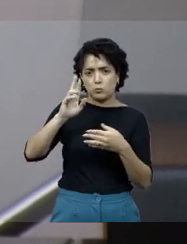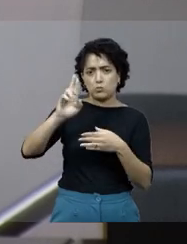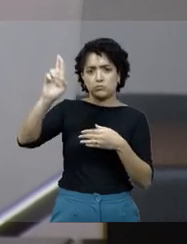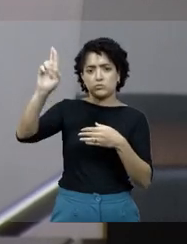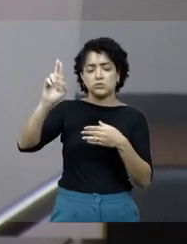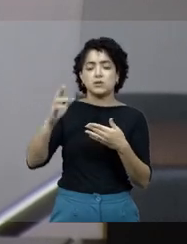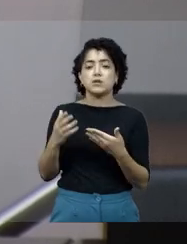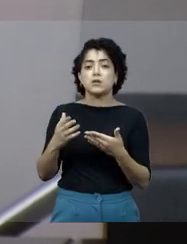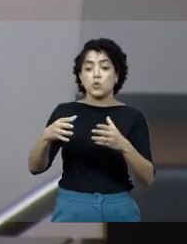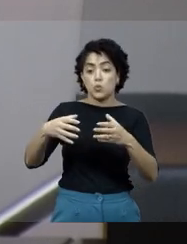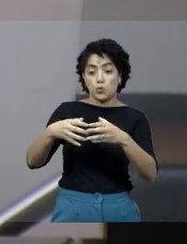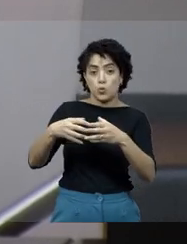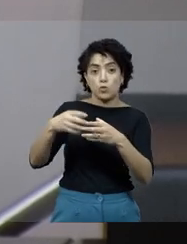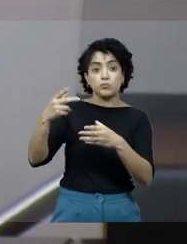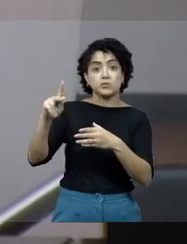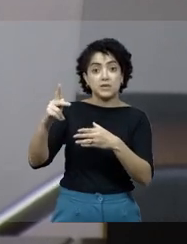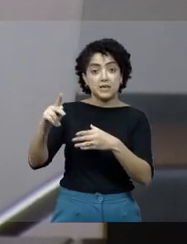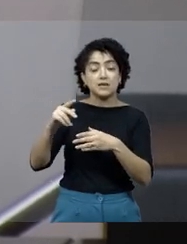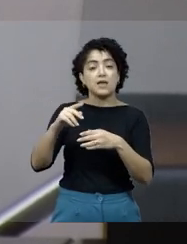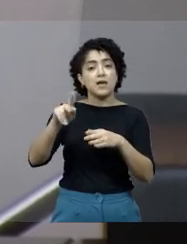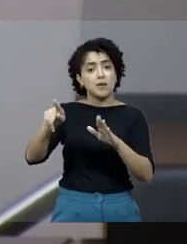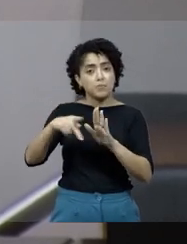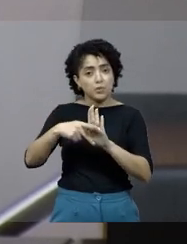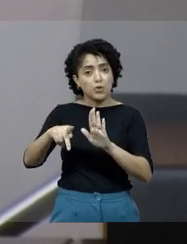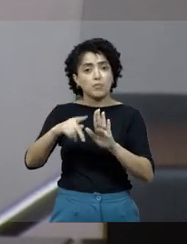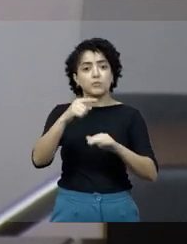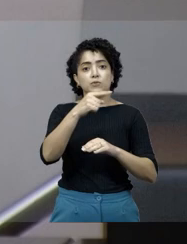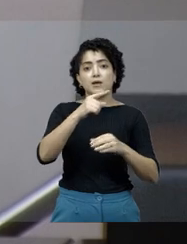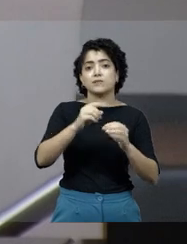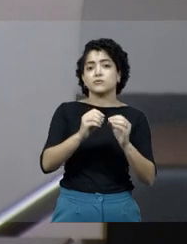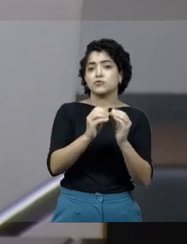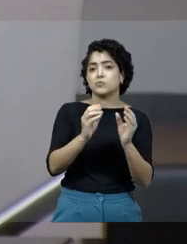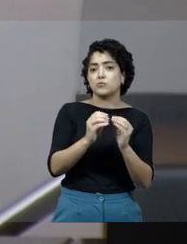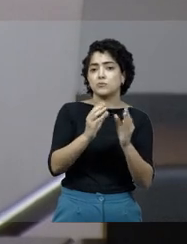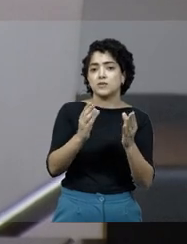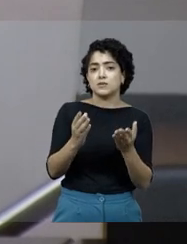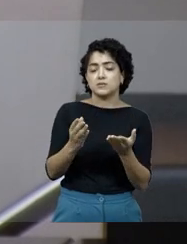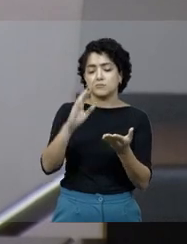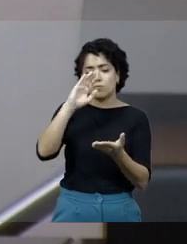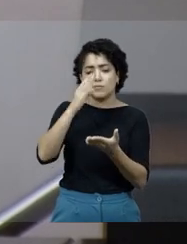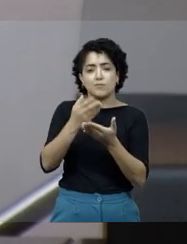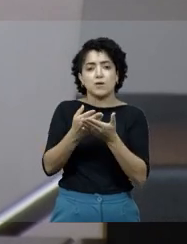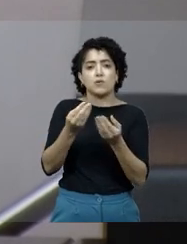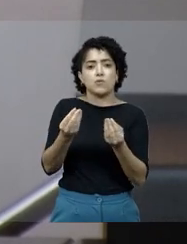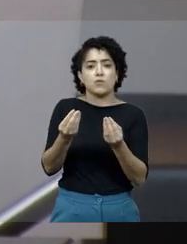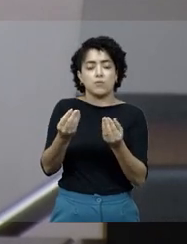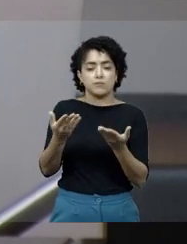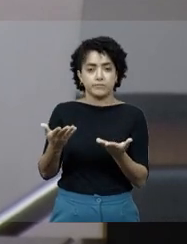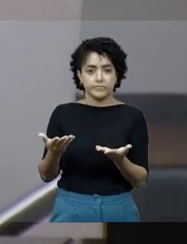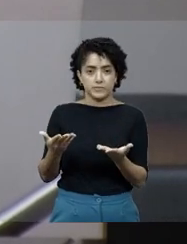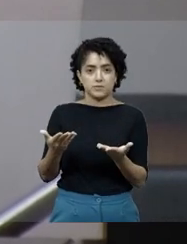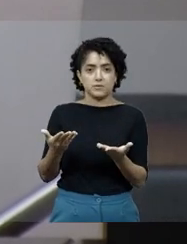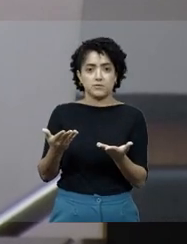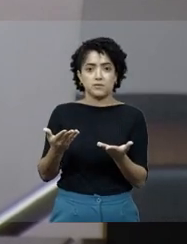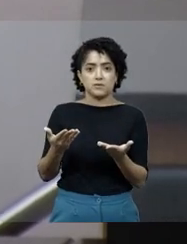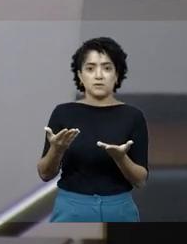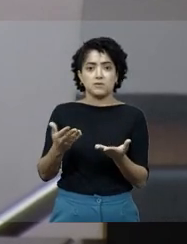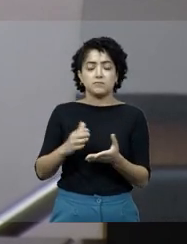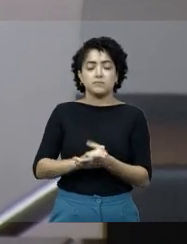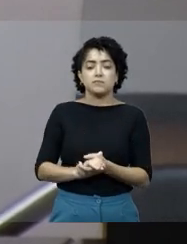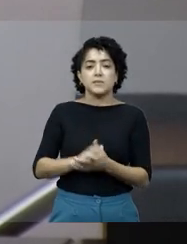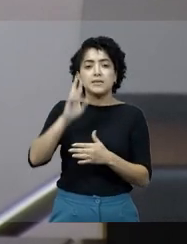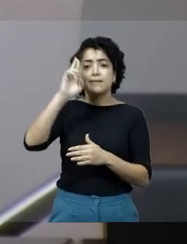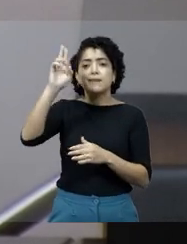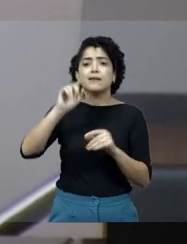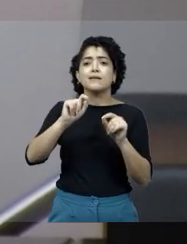corpo político dele agora vem de Bombinhas. Aí dá para acreditar num troço desse? Olha na mão da gente, de quem que a gente está?